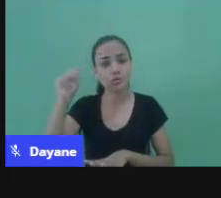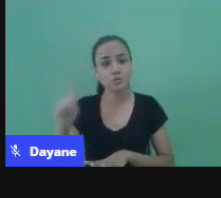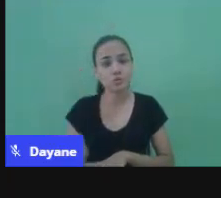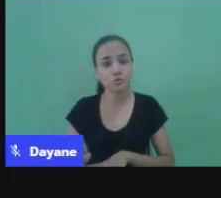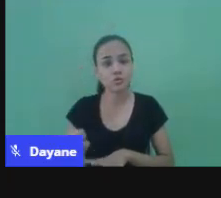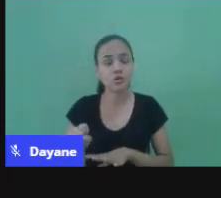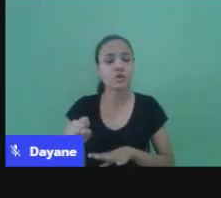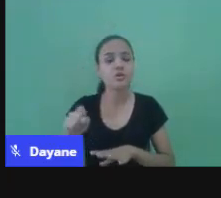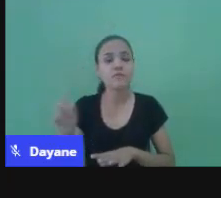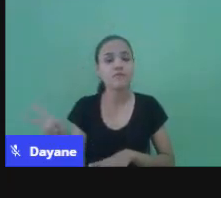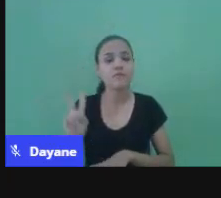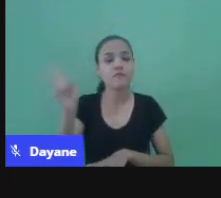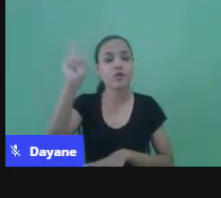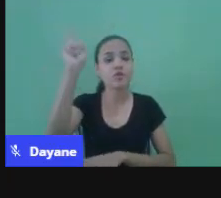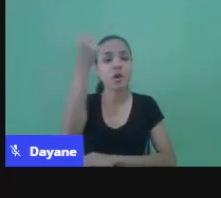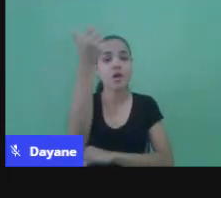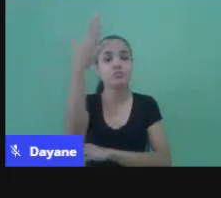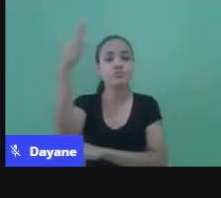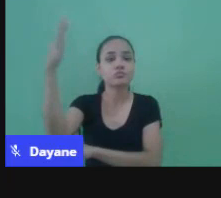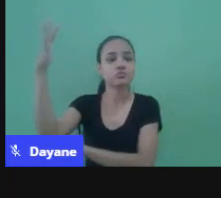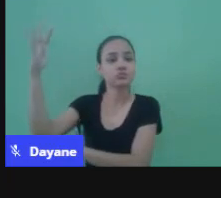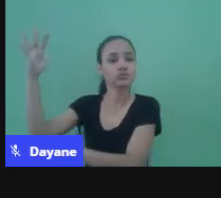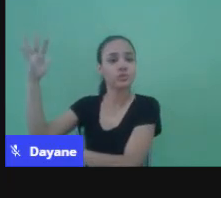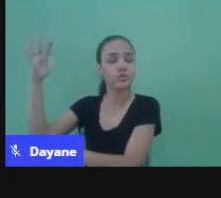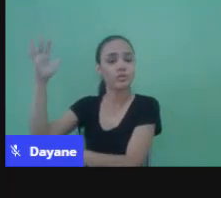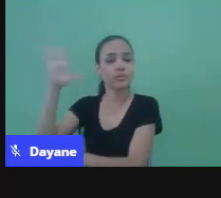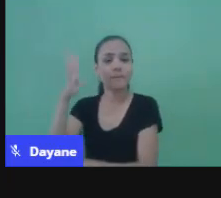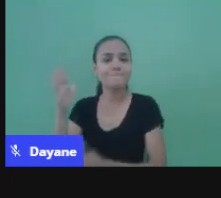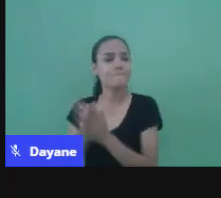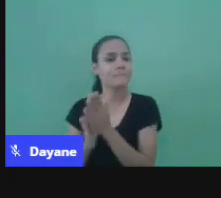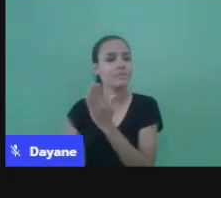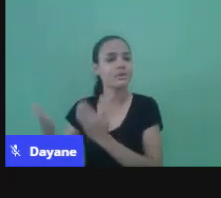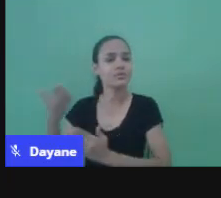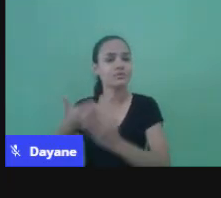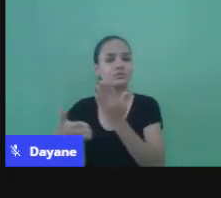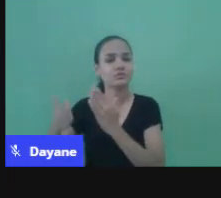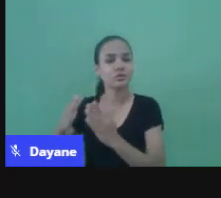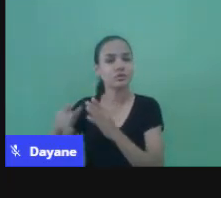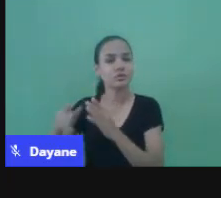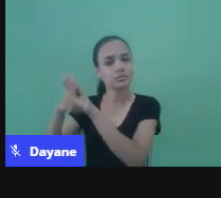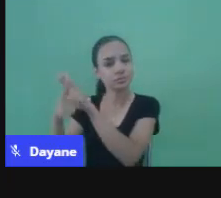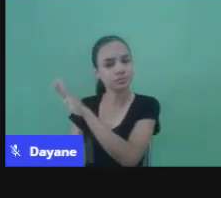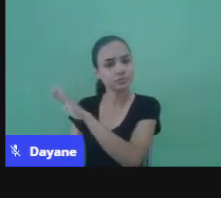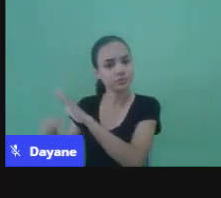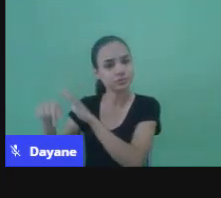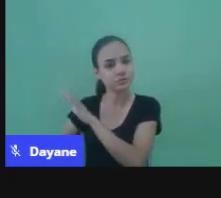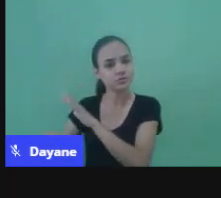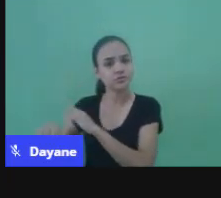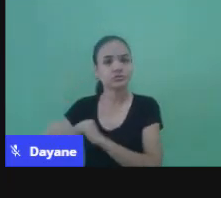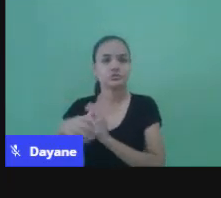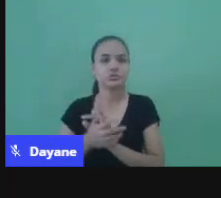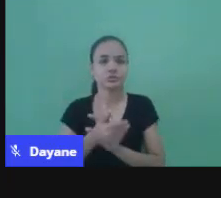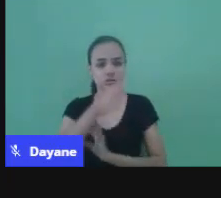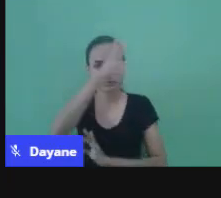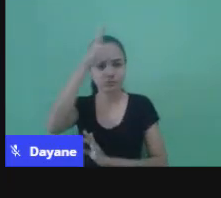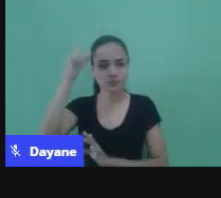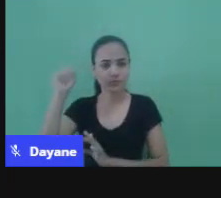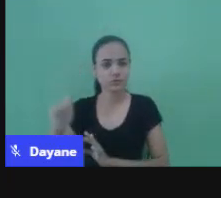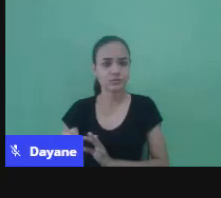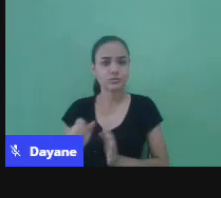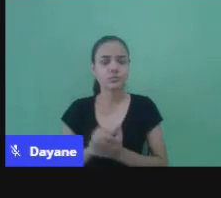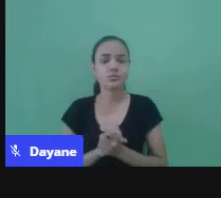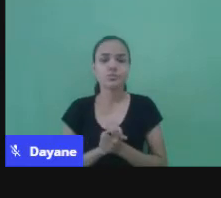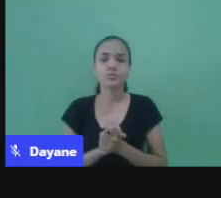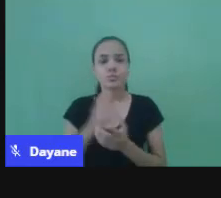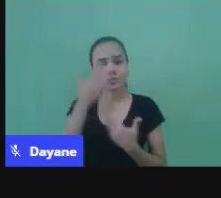fauna maravilhosa que a gente tem. Então, obrigado de participar nisso e nos ajudar, então, a compartilhar isso.